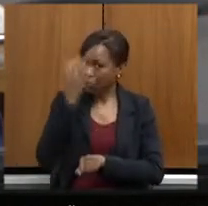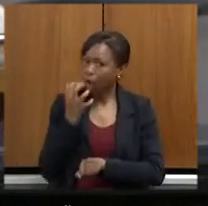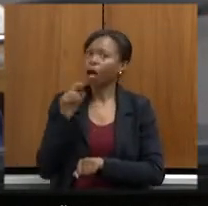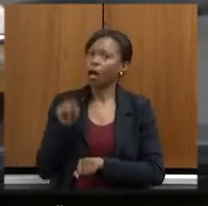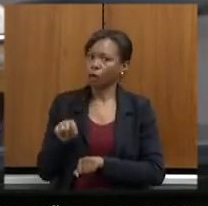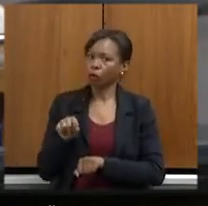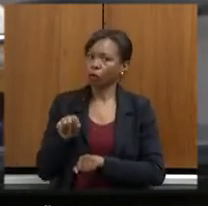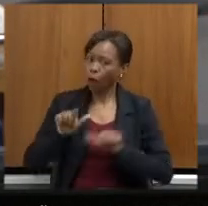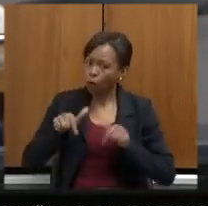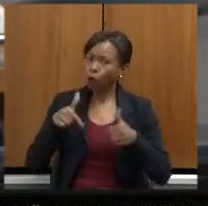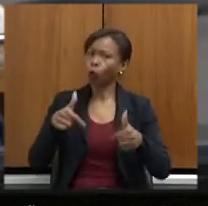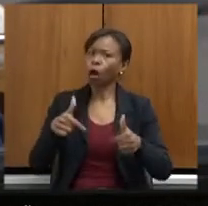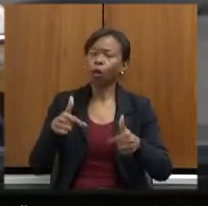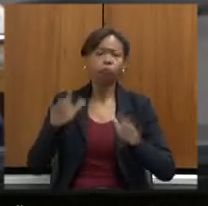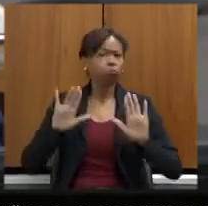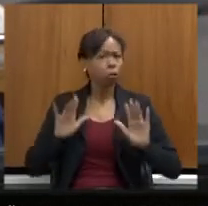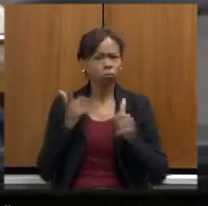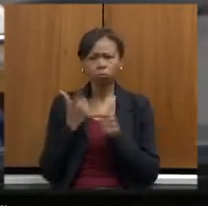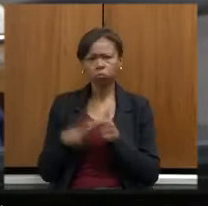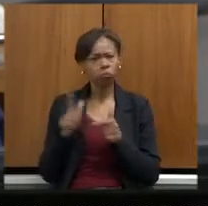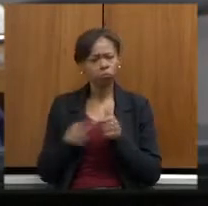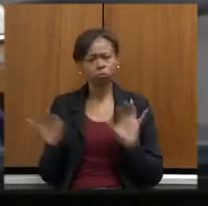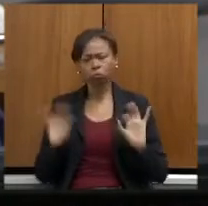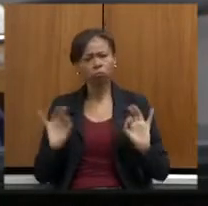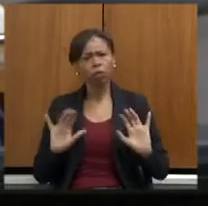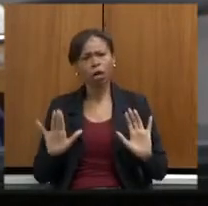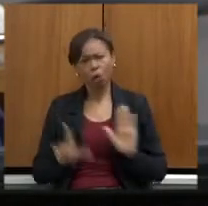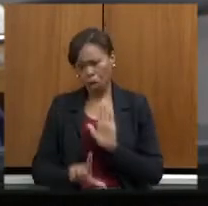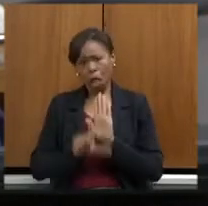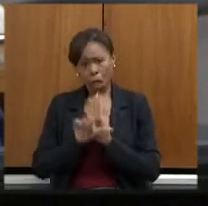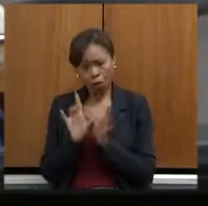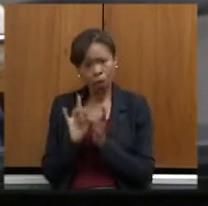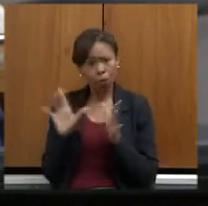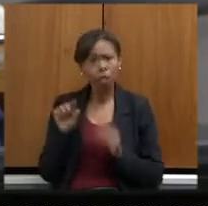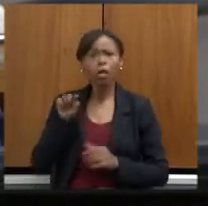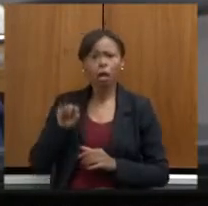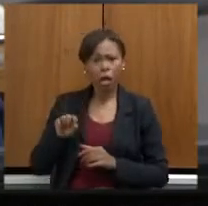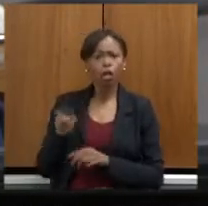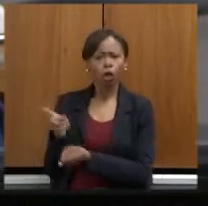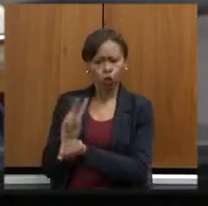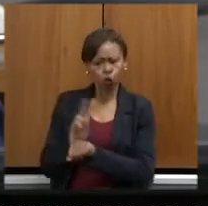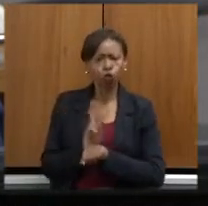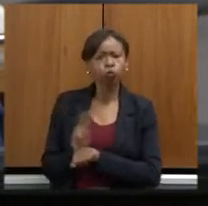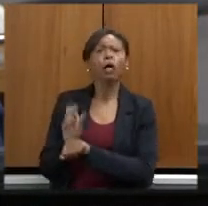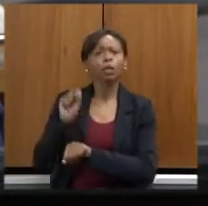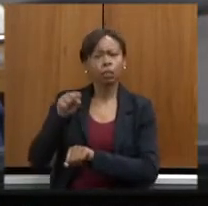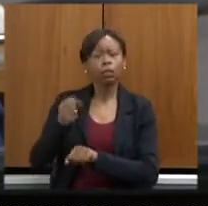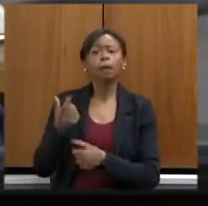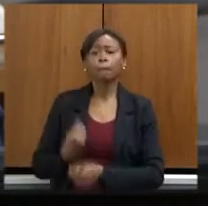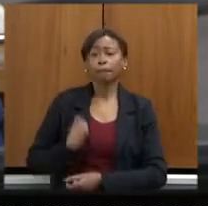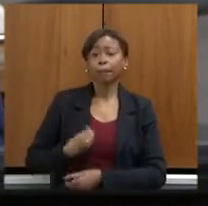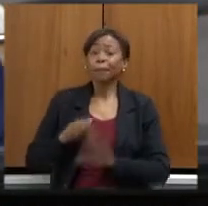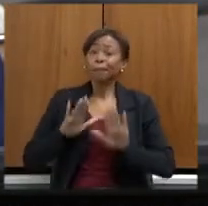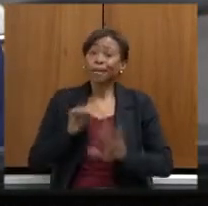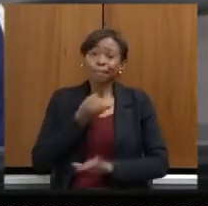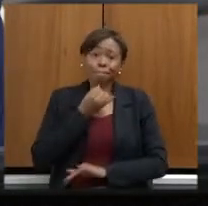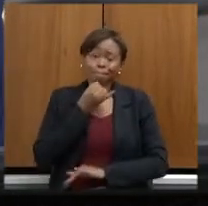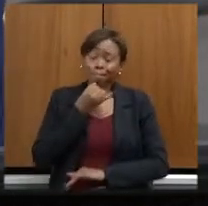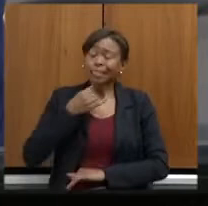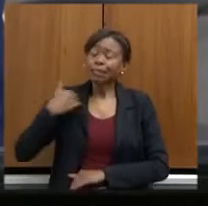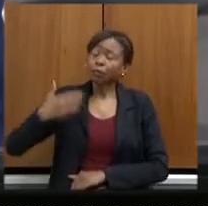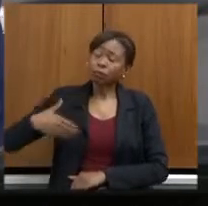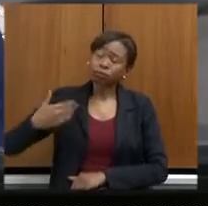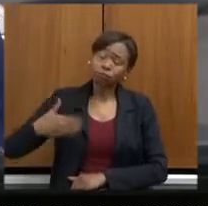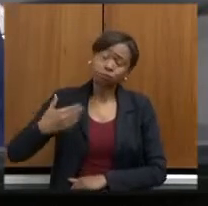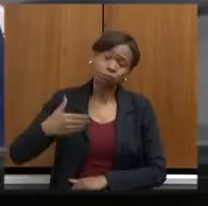atue eu não vejo problema nenhum eu acho que a lei permite ele tem que participar disso mas infelizmente a gente tem um caminho longo